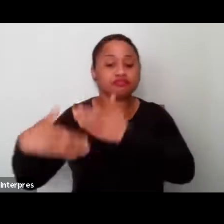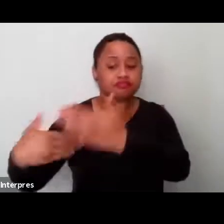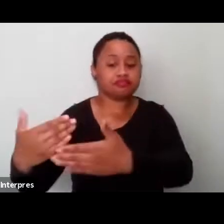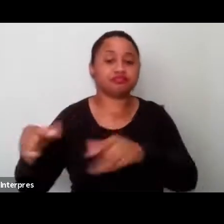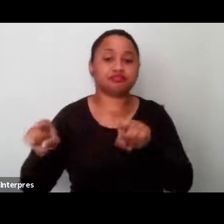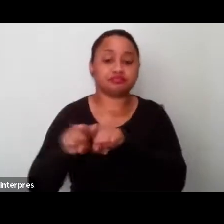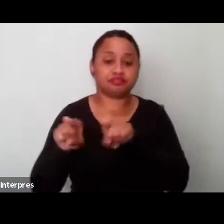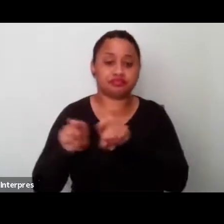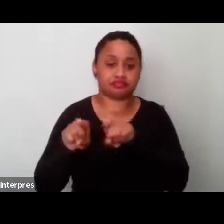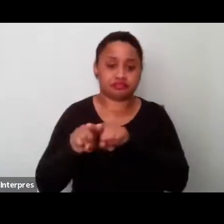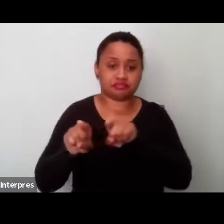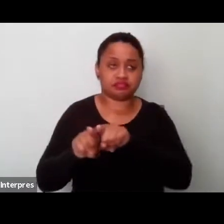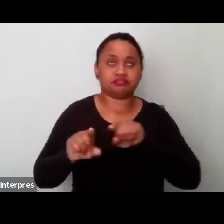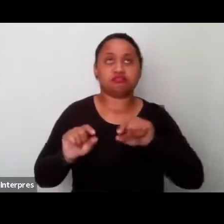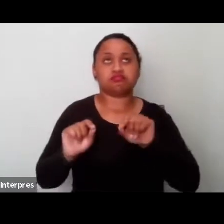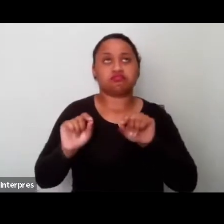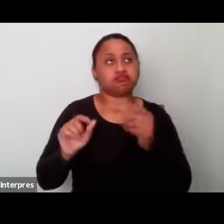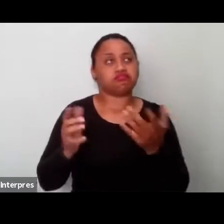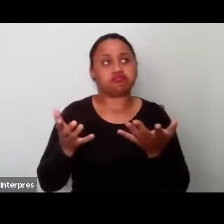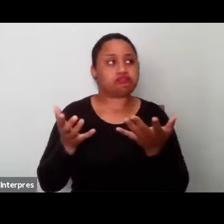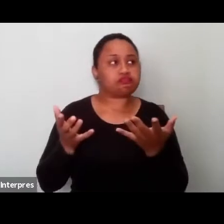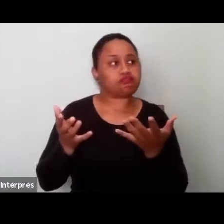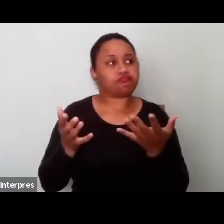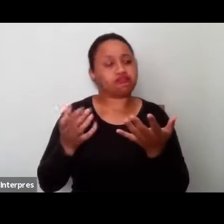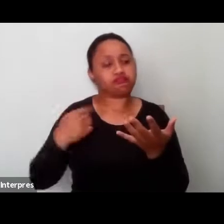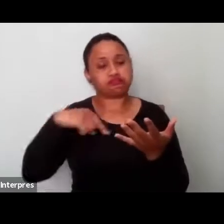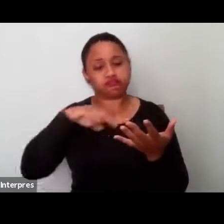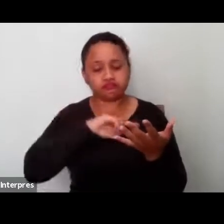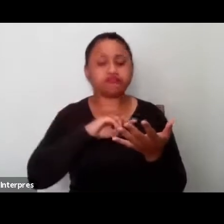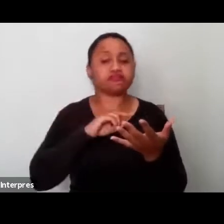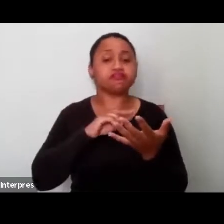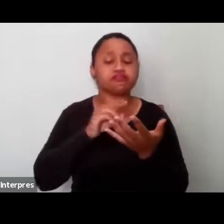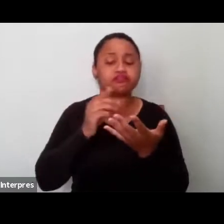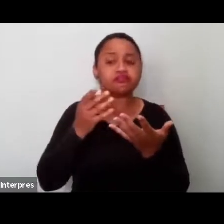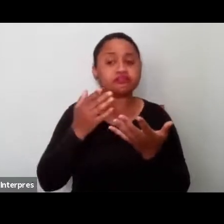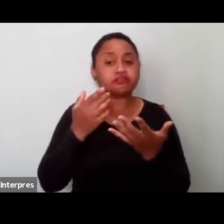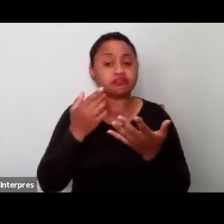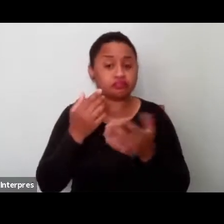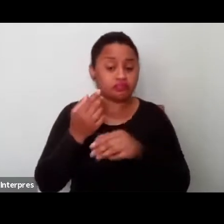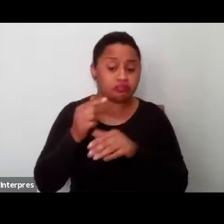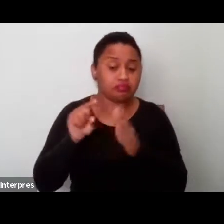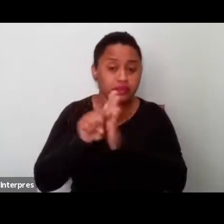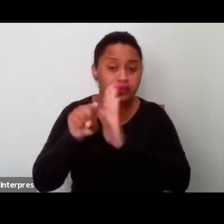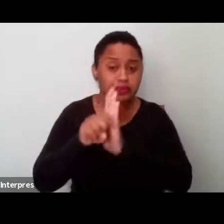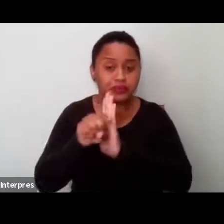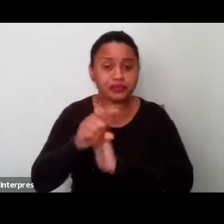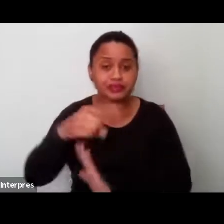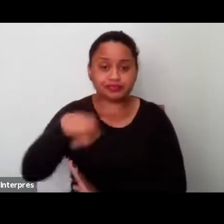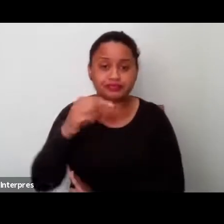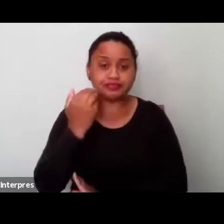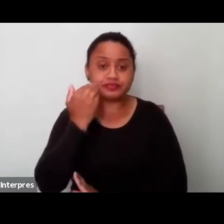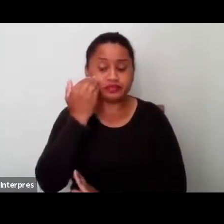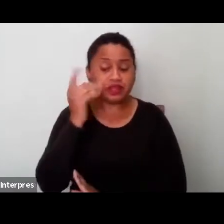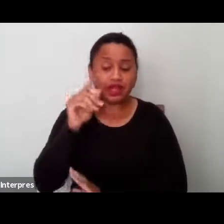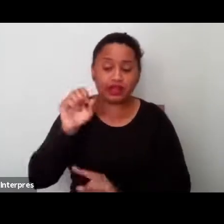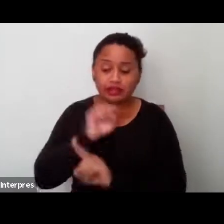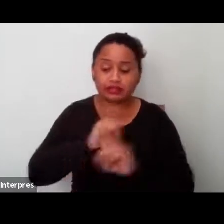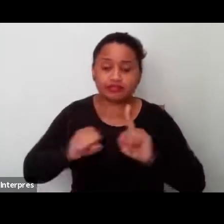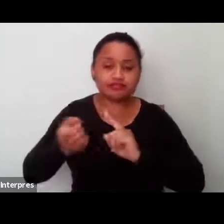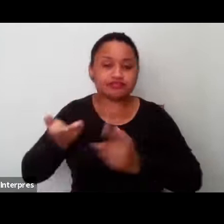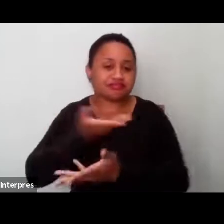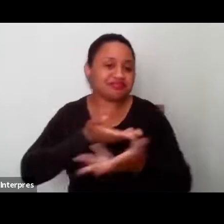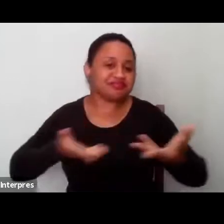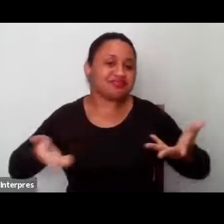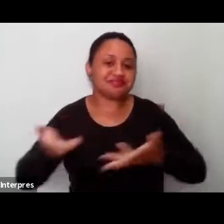que nós, né, buscamos indagar os adolescentes foi em relação às sociabilidades, né,